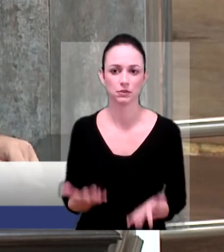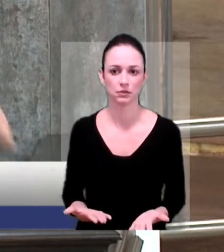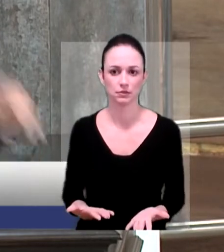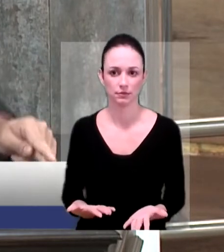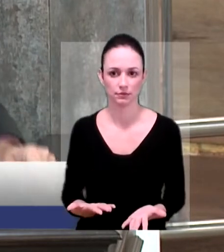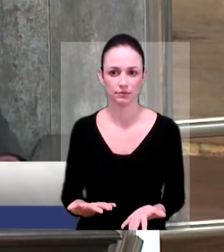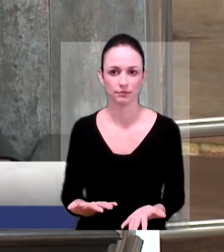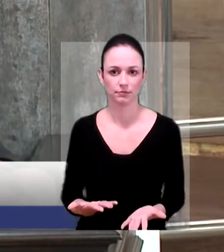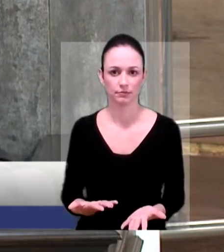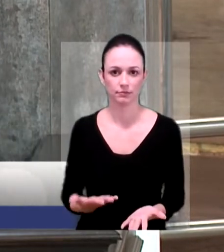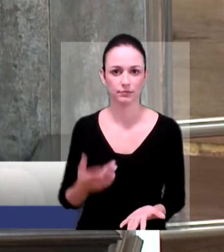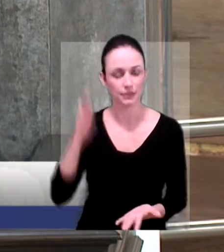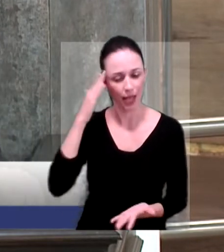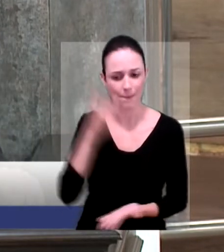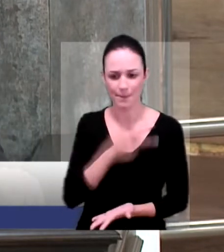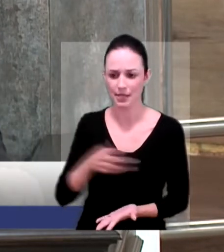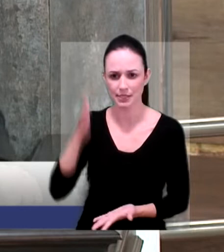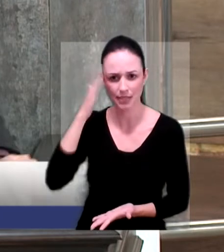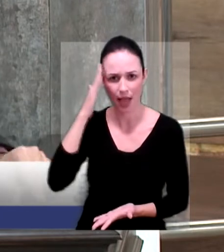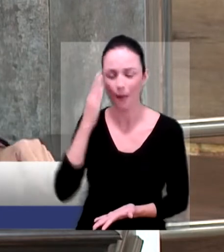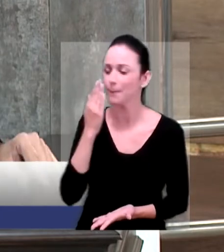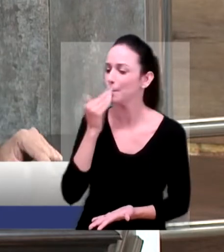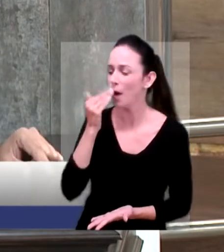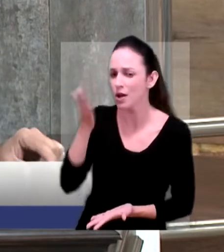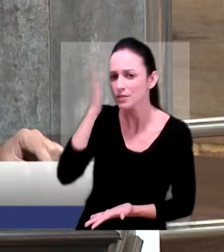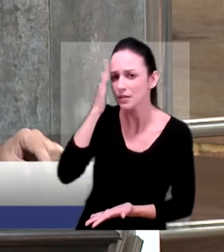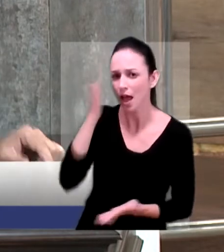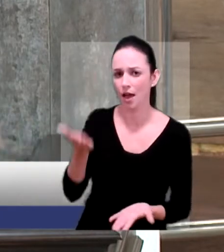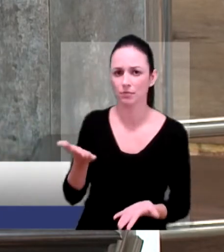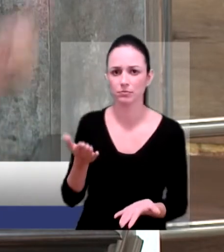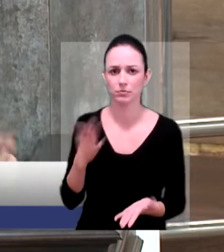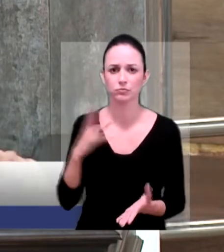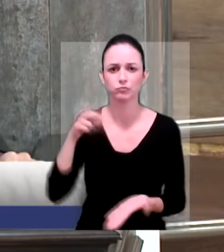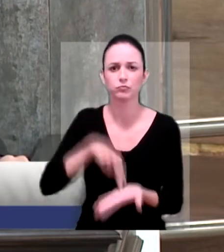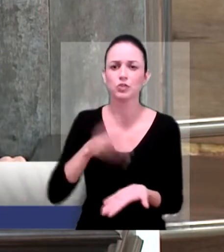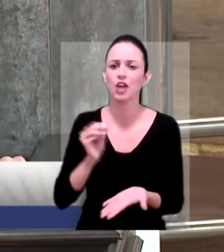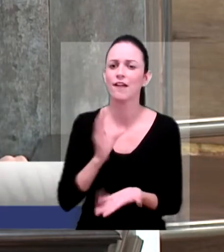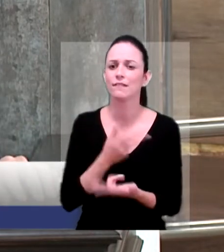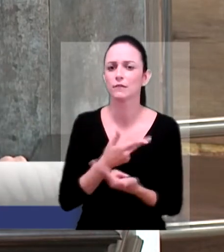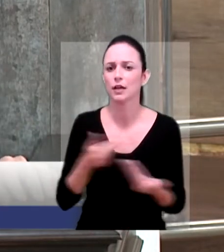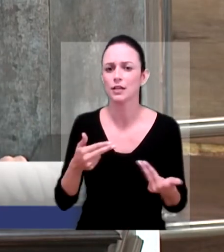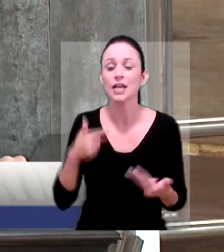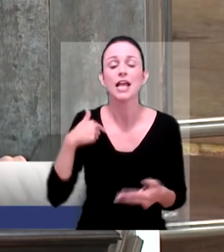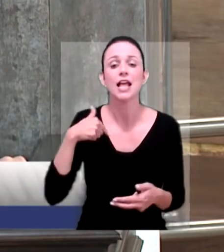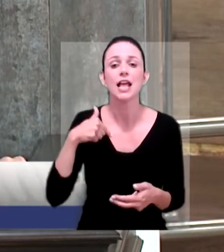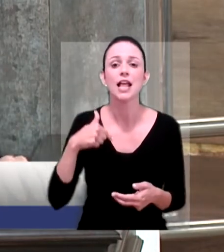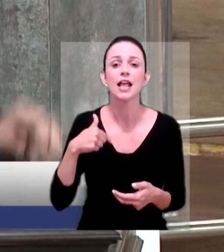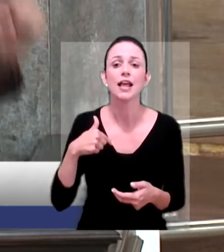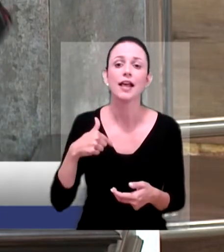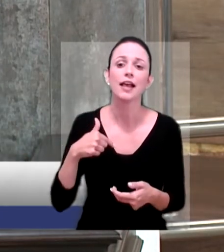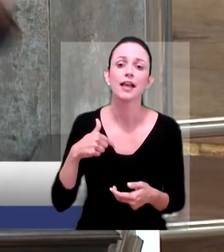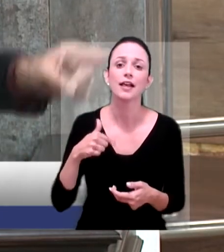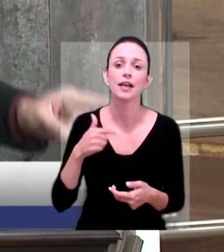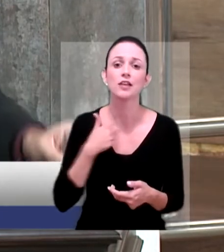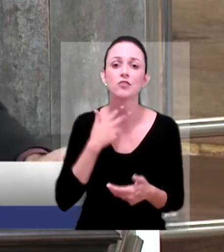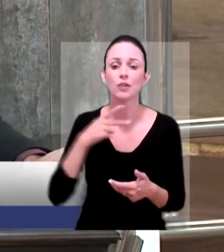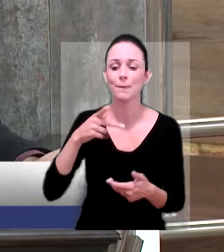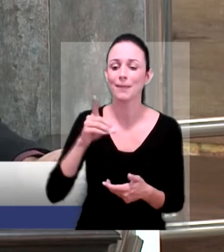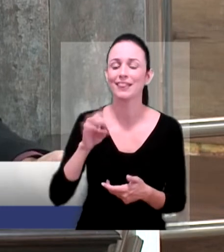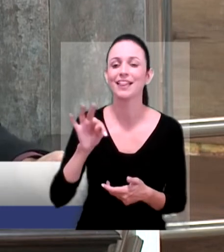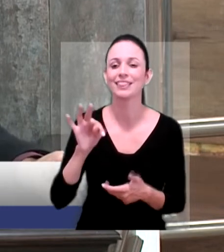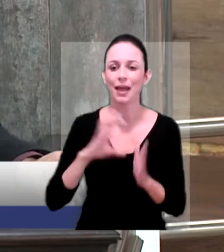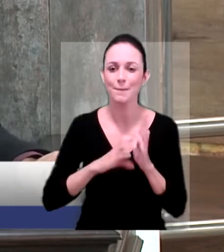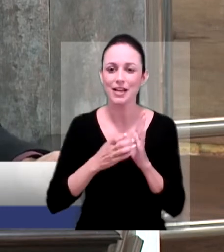presidente que está aqui, o José Carlos Borgo, sabe muito bem. E talvez eu tenha sido um dos mais responsáveis para o PDT sair da base aliada do governo e ir